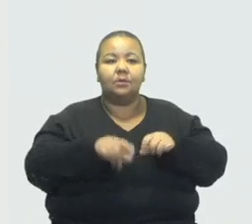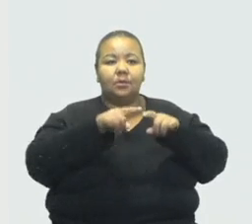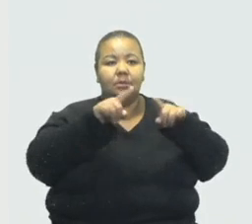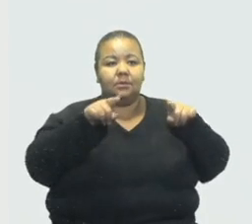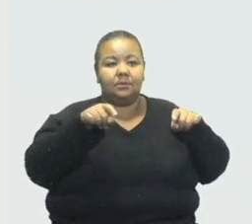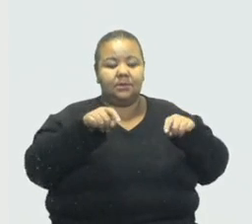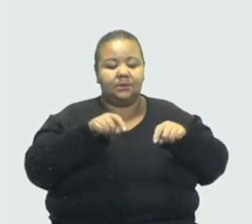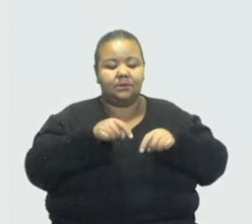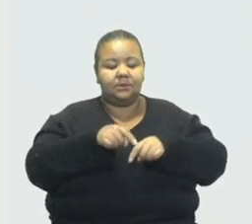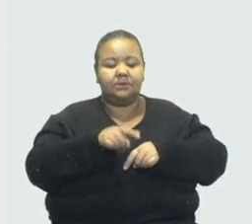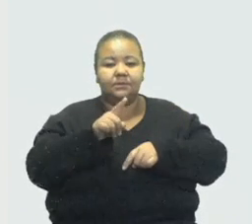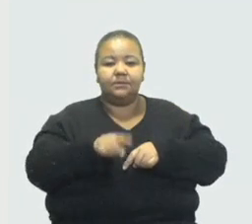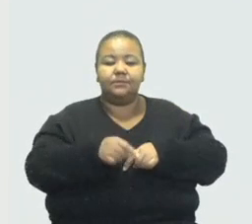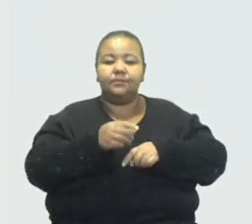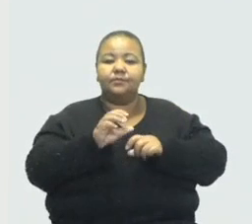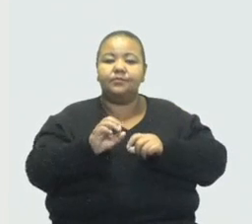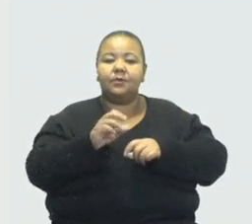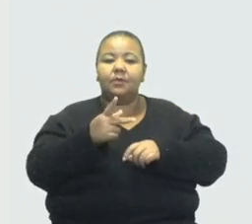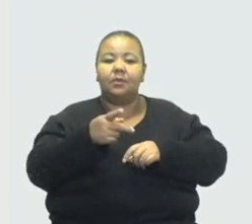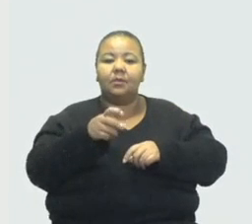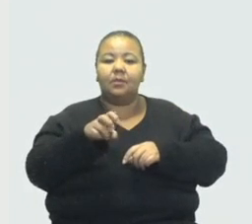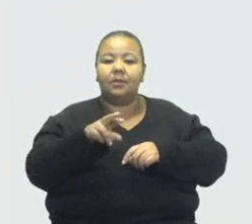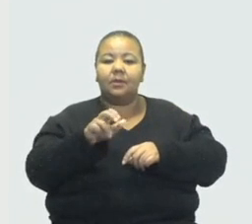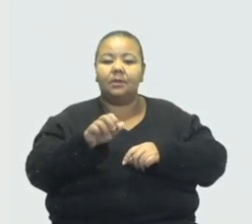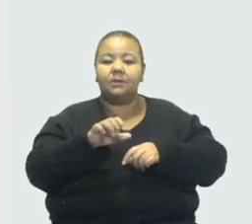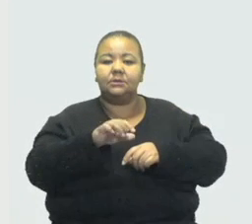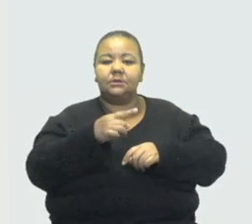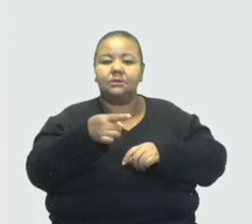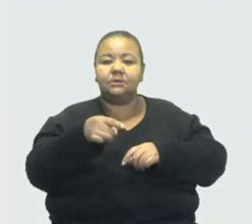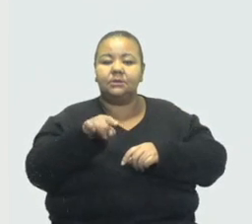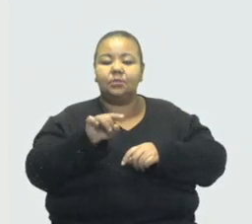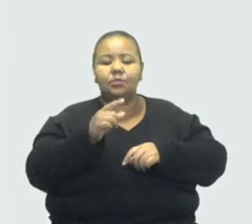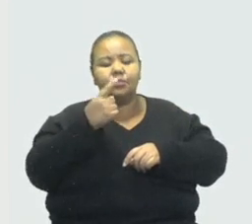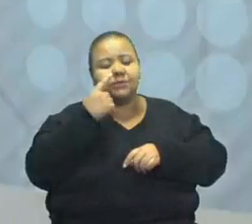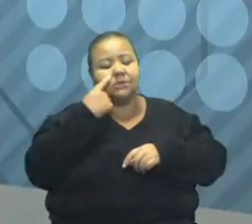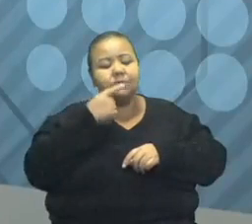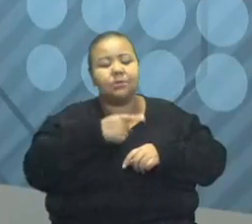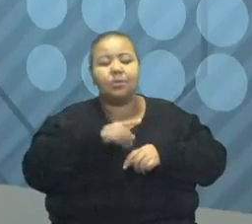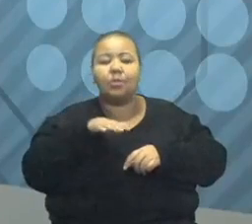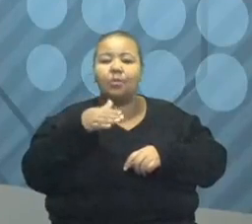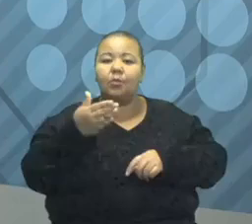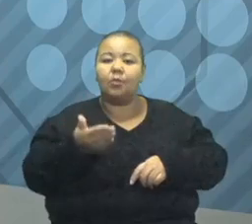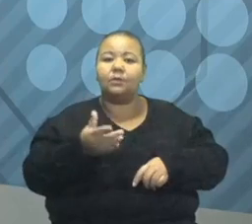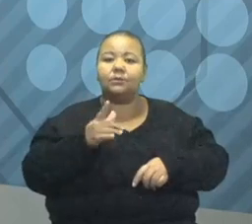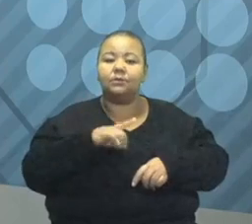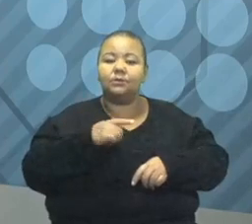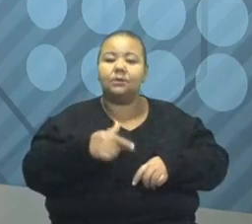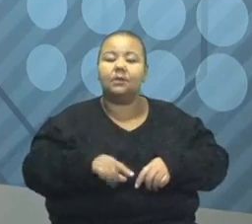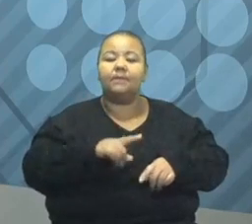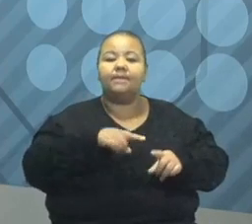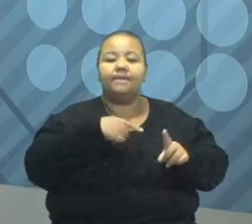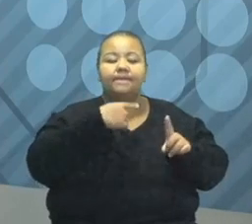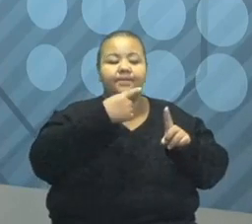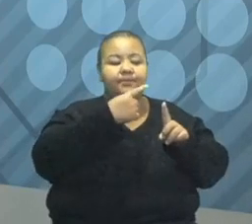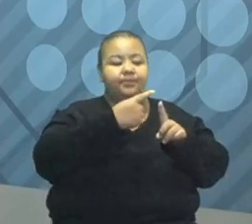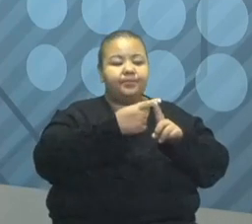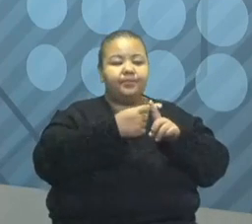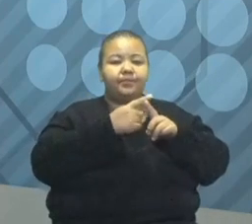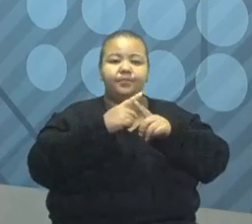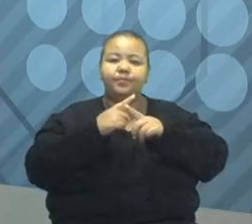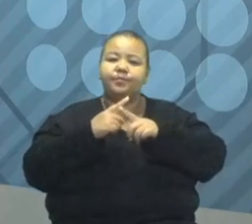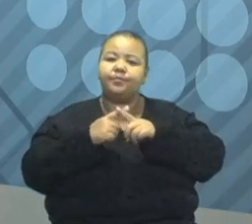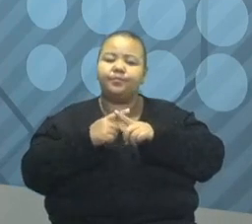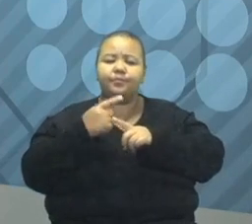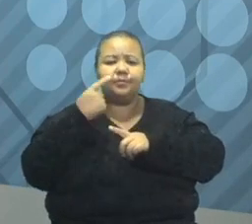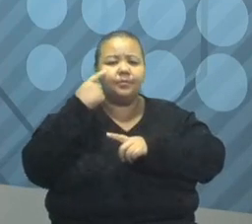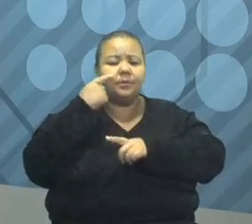elas. Então, essas operações, nós observamos o quê? Que quando nós temos a adição e a subtração, o que a gente tem que levar em